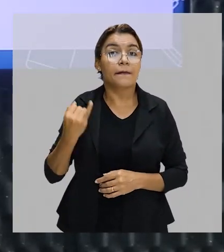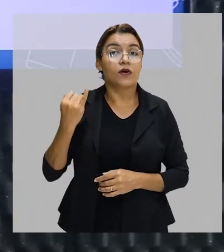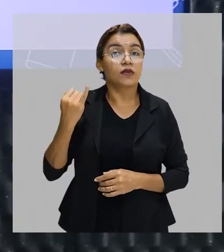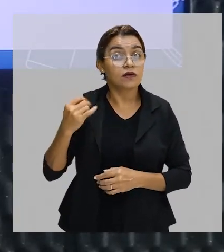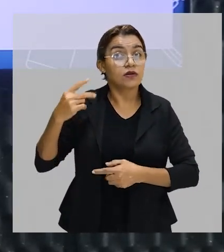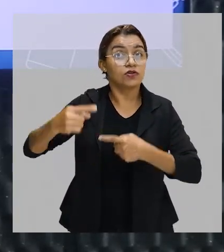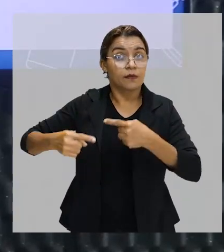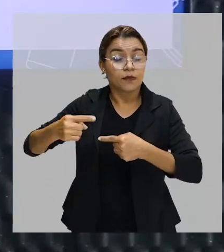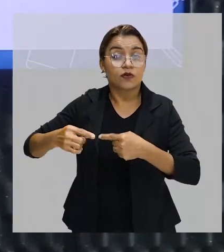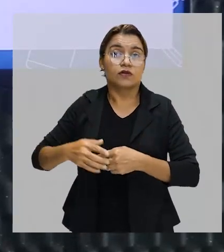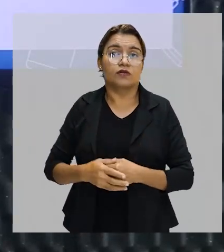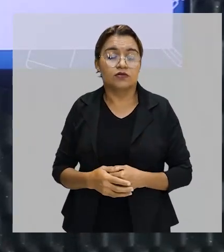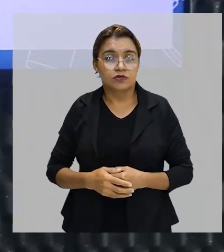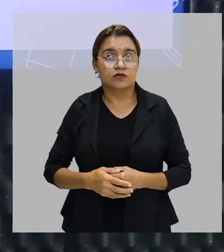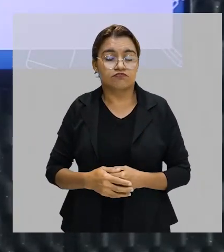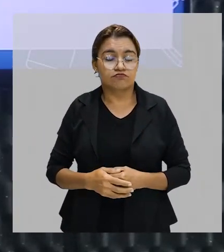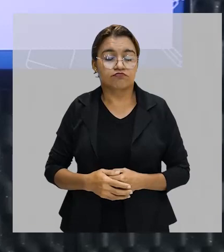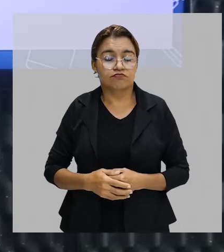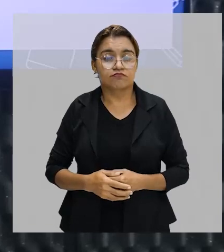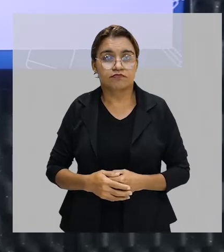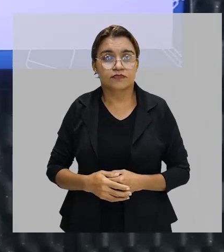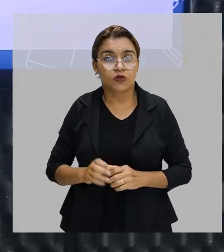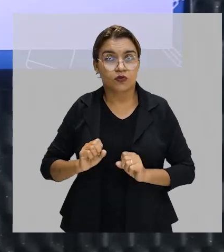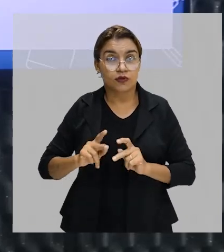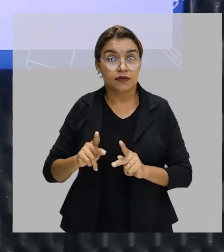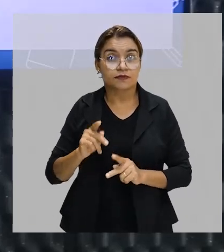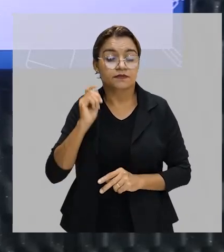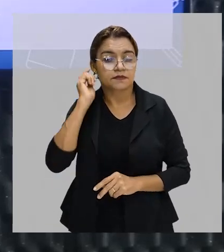época do país, isso é fazer política, sabia?